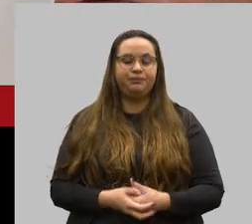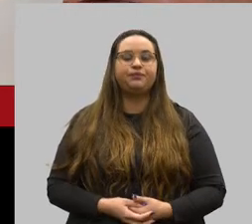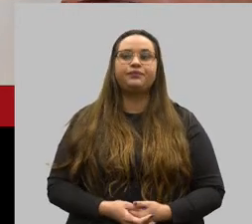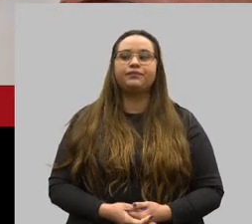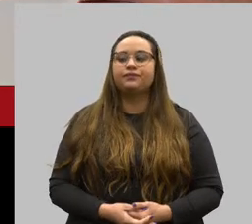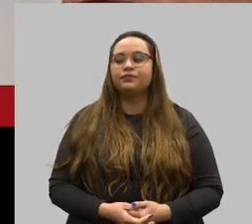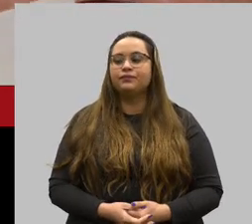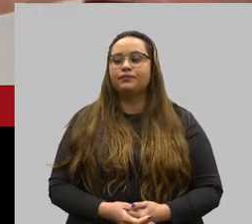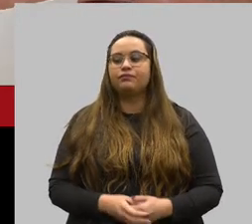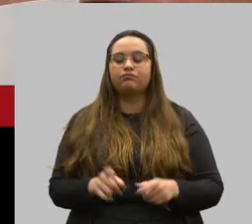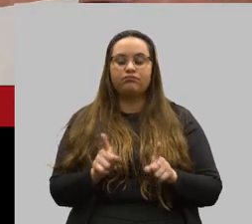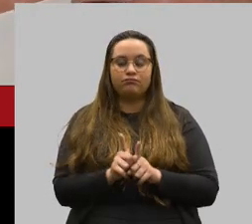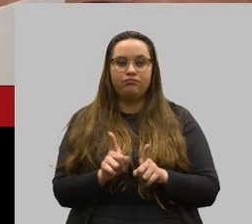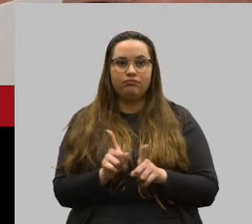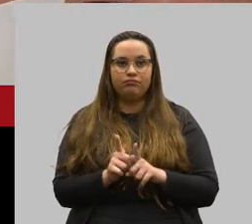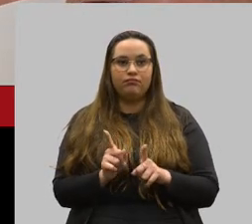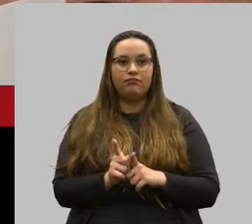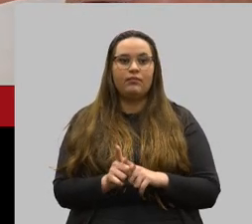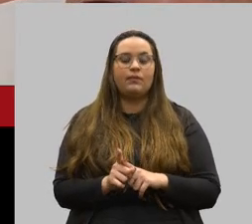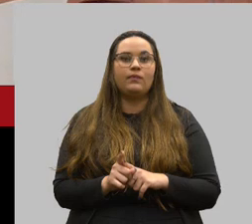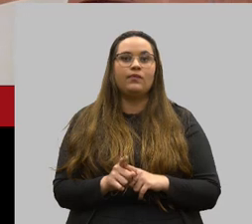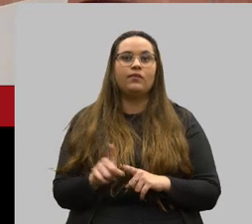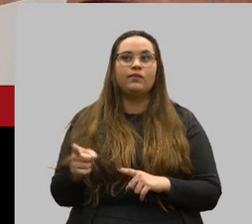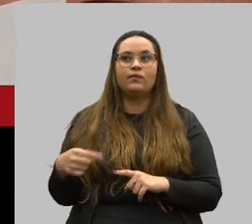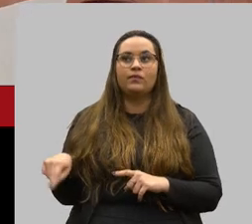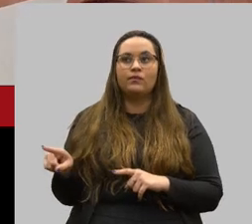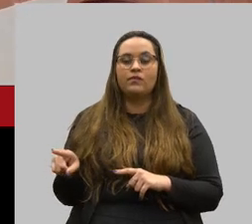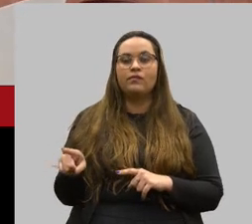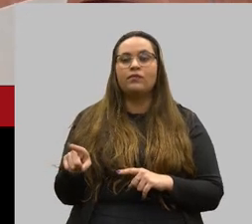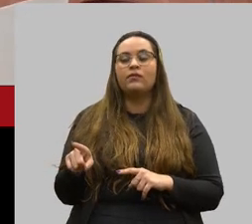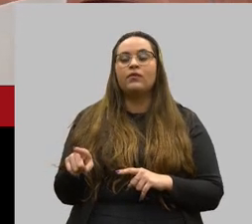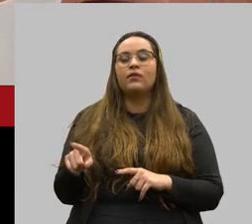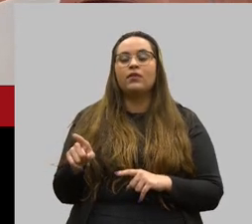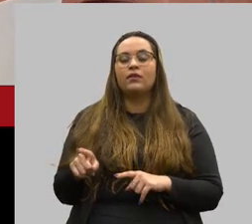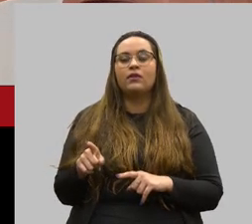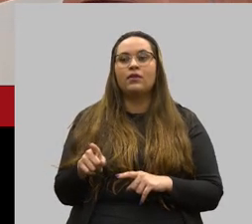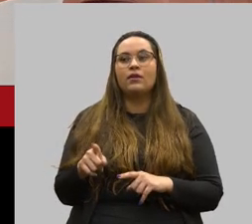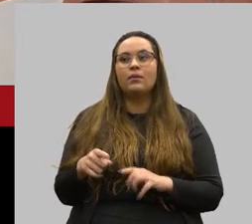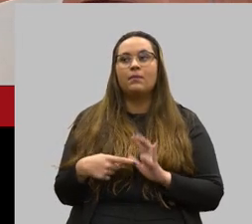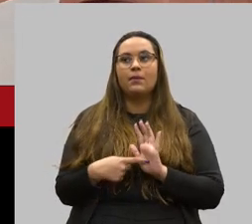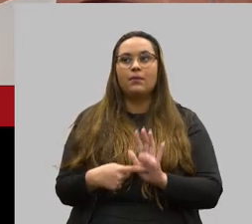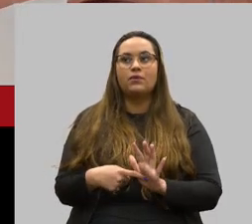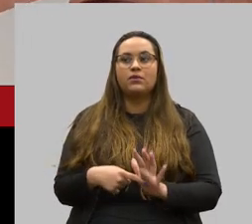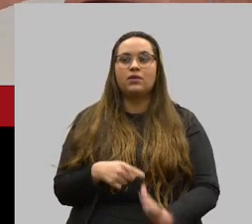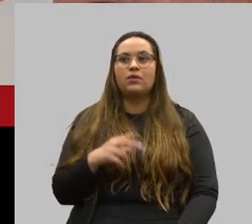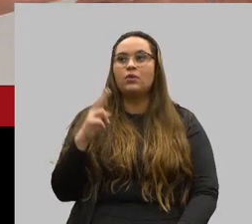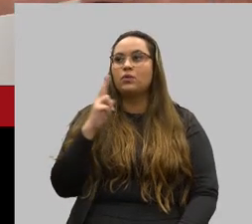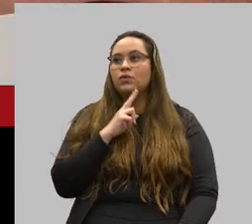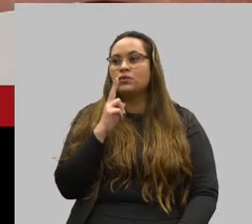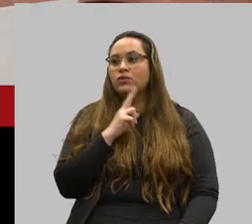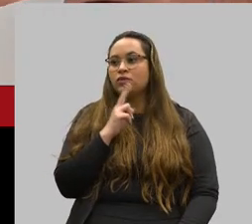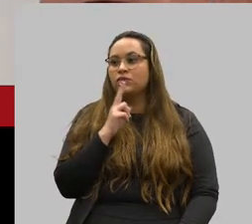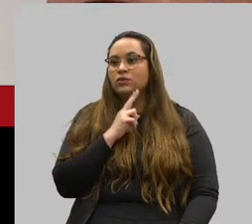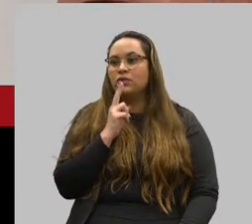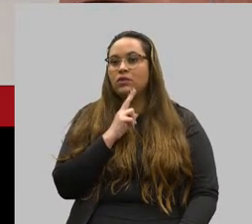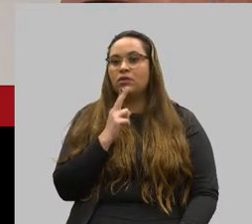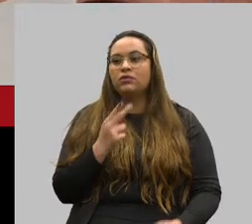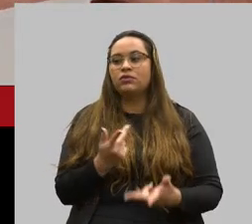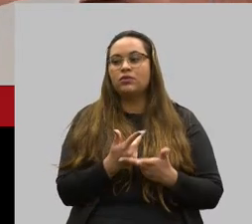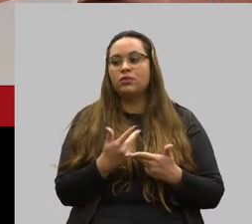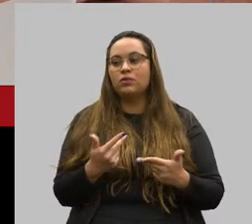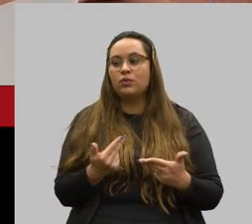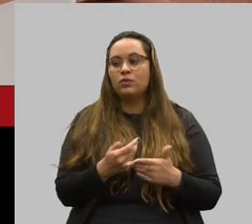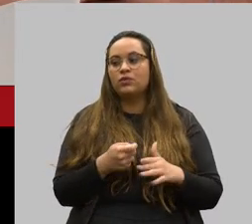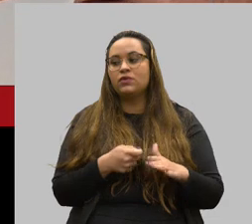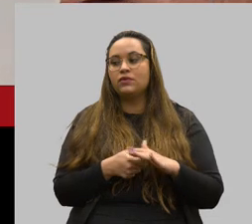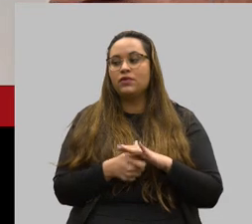também que seja encaminhada a polícia civil estado de min já PED providência para que apresente com a devida urgência os valores dos recursos de custeio e de investimento aplicados